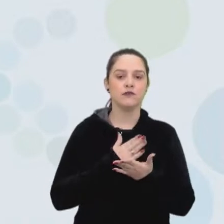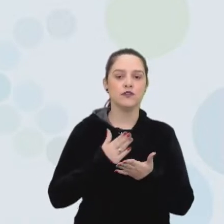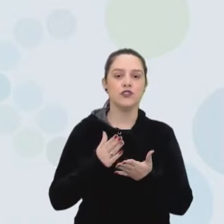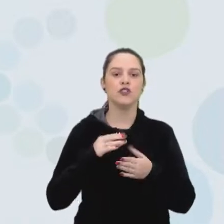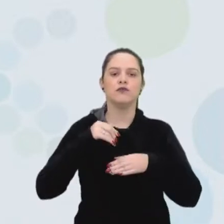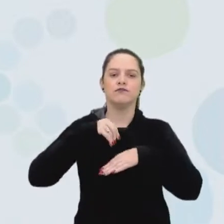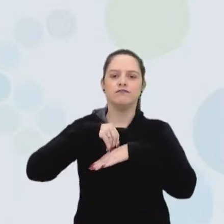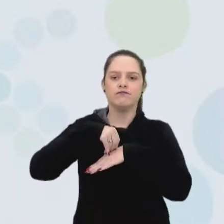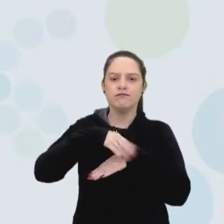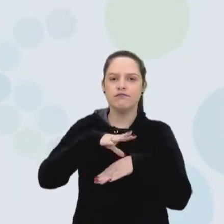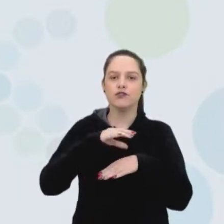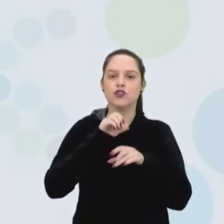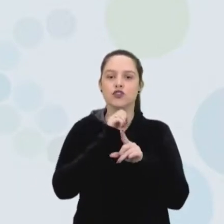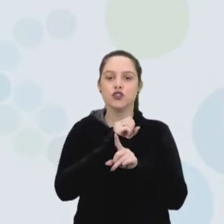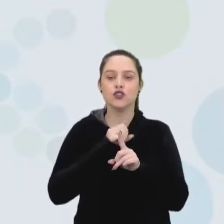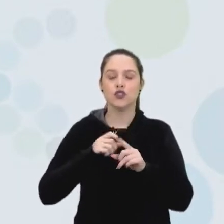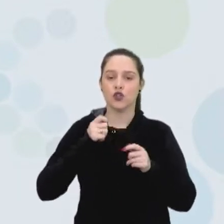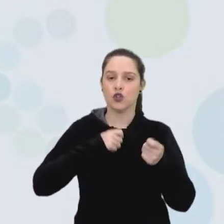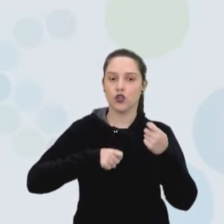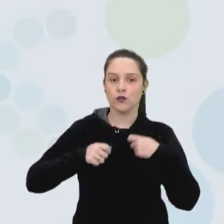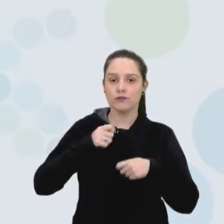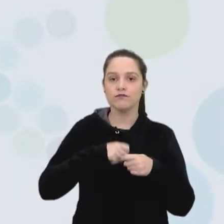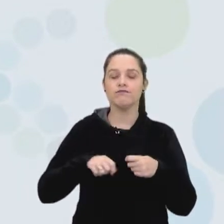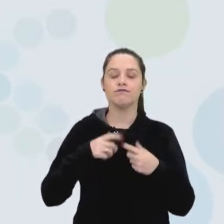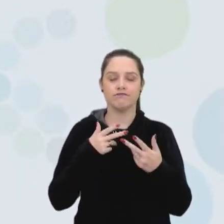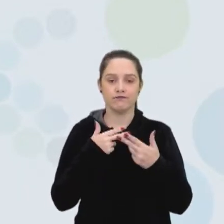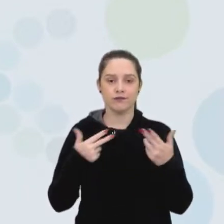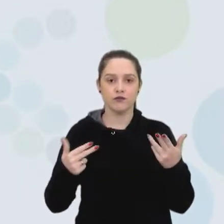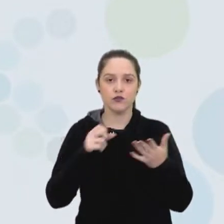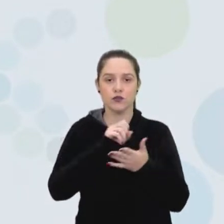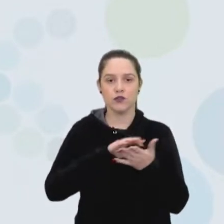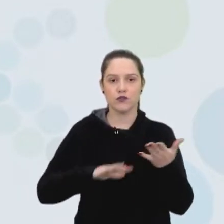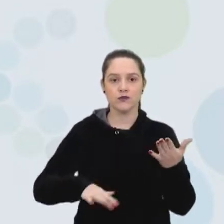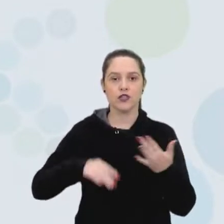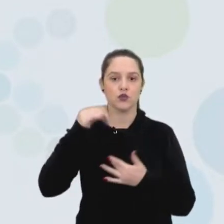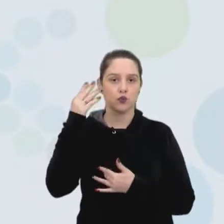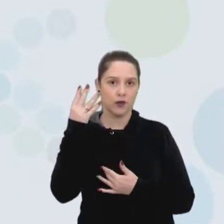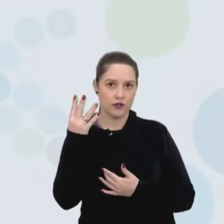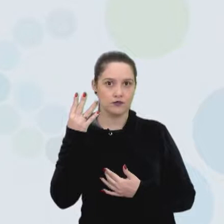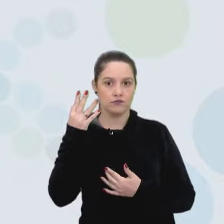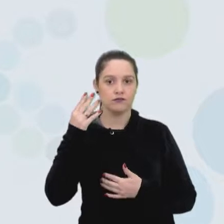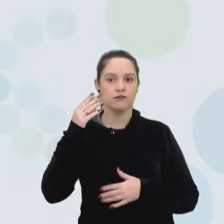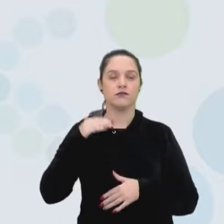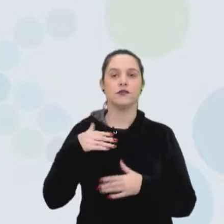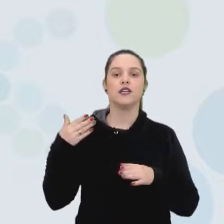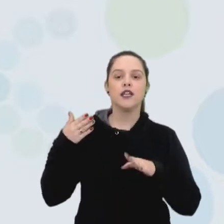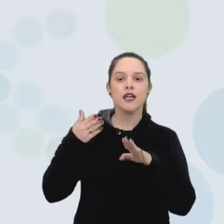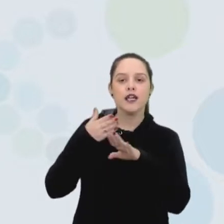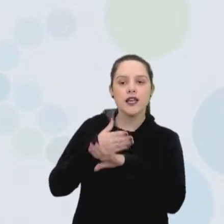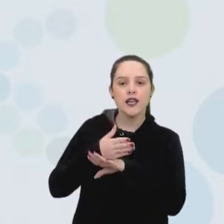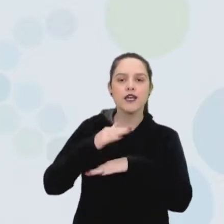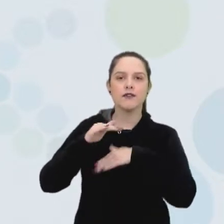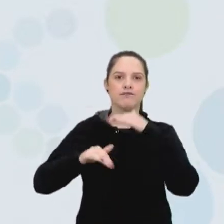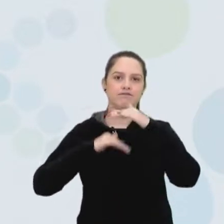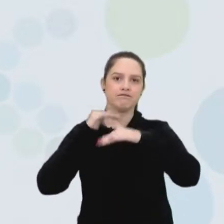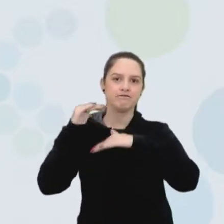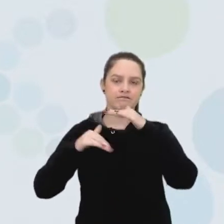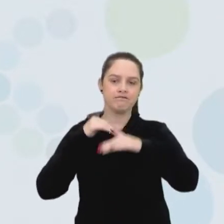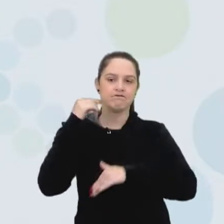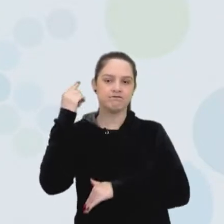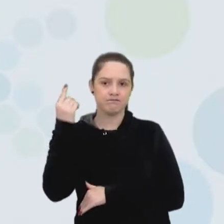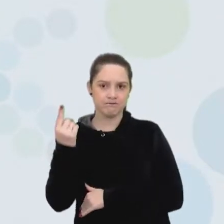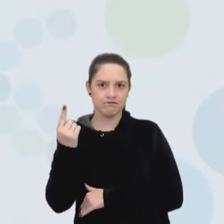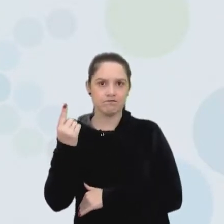indicadores socioeconômicos, já estamos aí na atividade 4, entrando no desenvolvimento, aí a aula